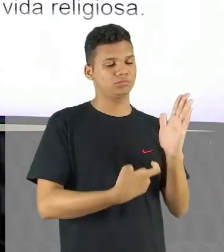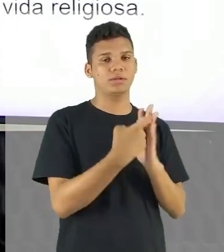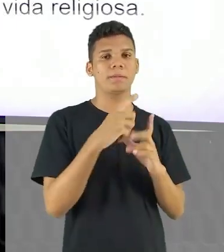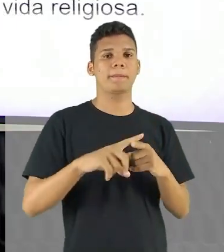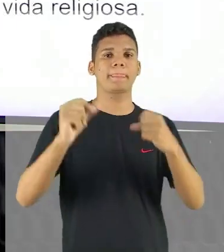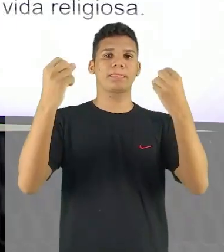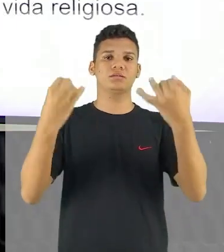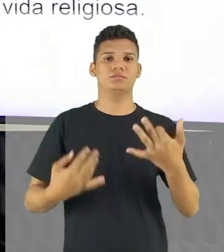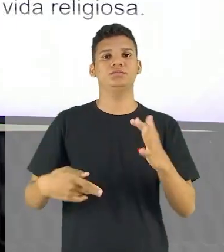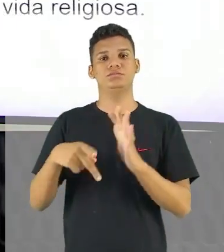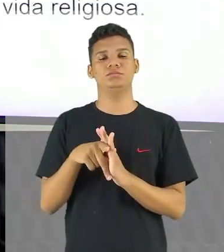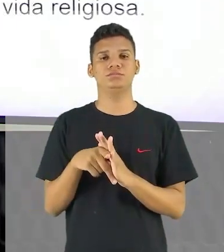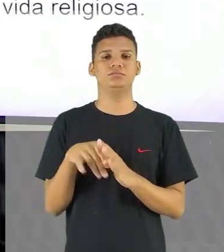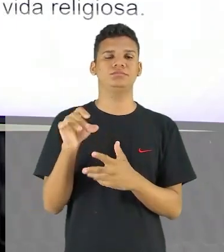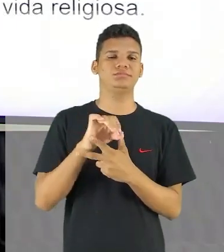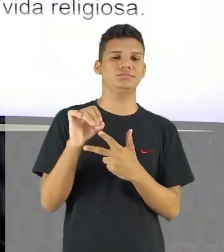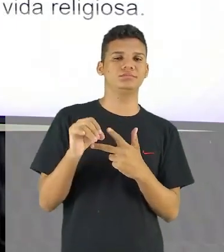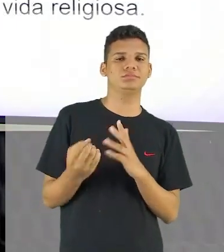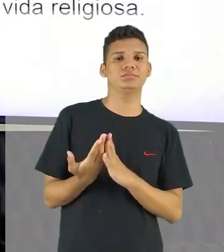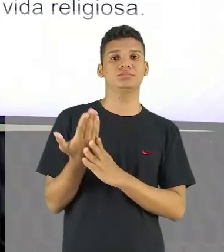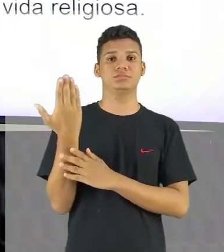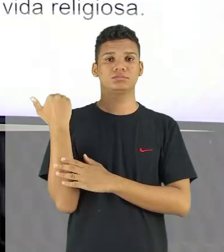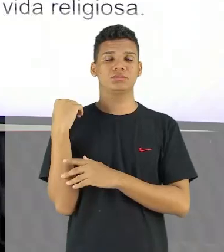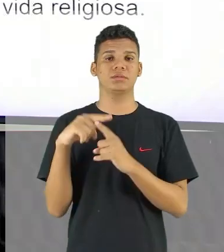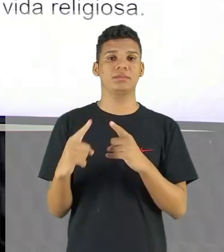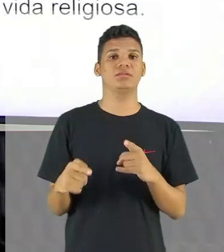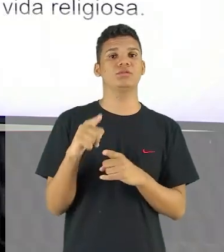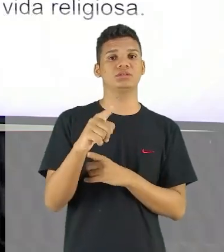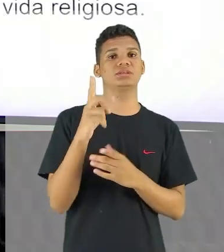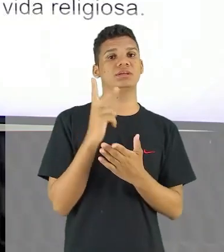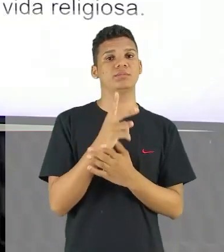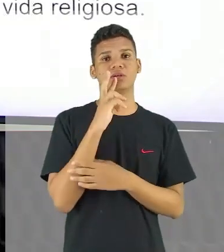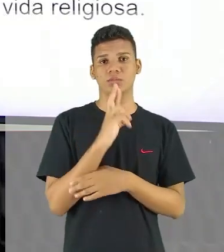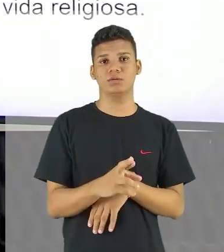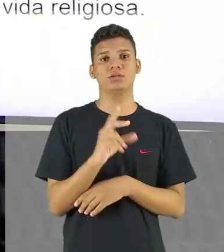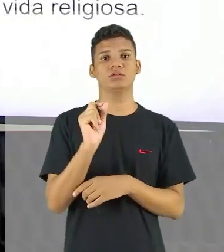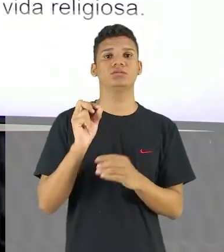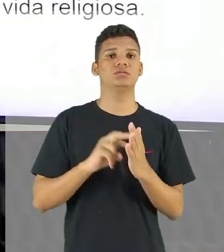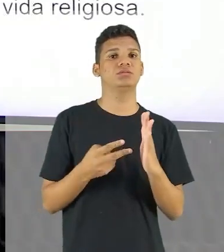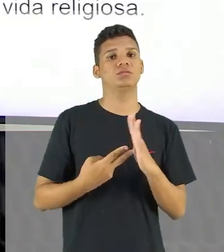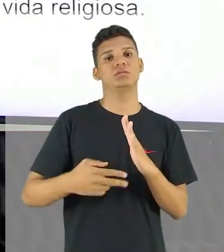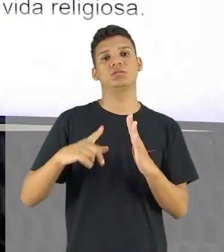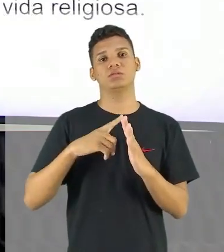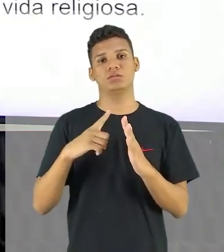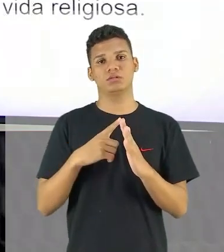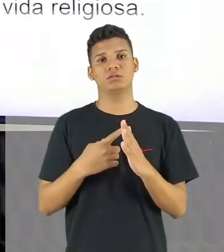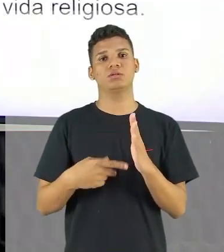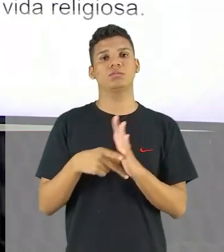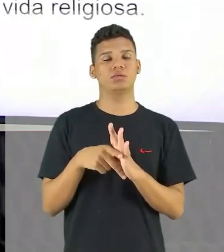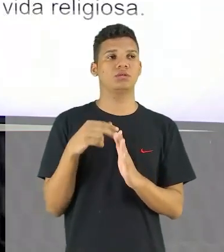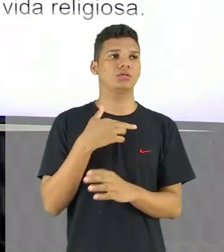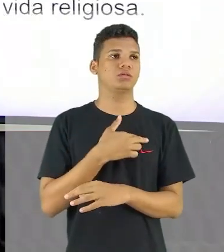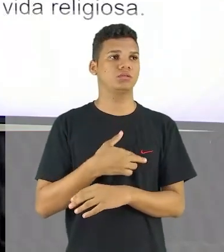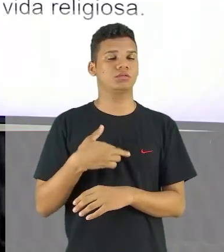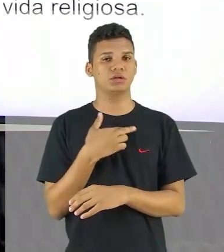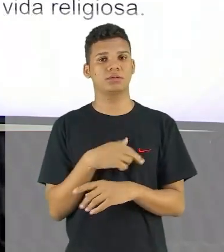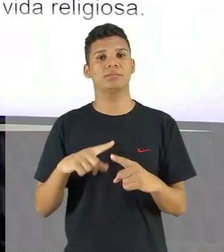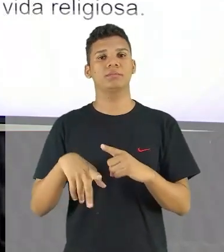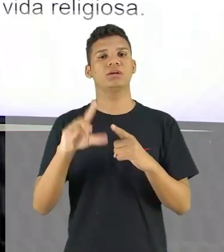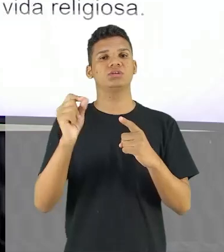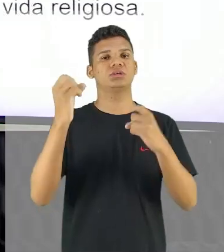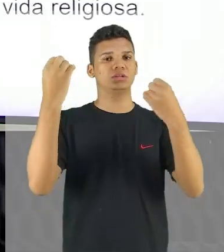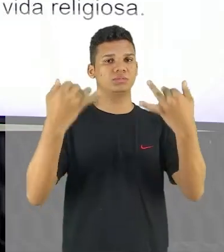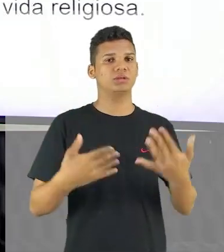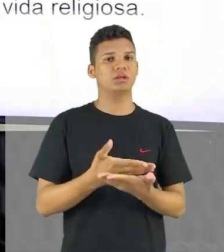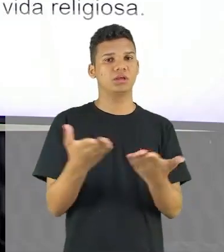trabalhada em vestibulares anteriores, mas você vai responder questões relacionadas ao Romanceiro da Inconfidência. Eu trouxe já uma